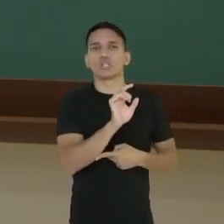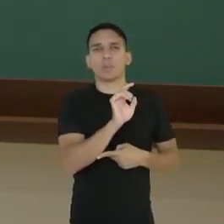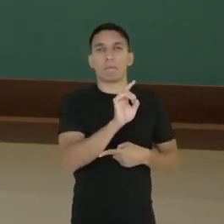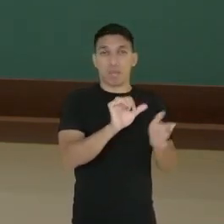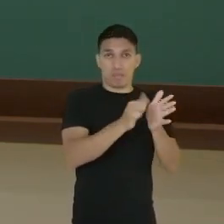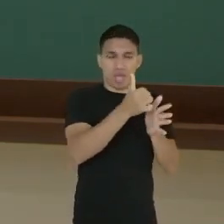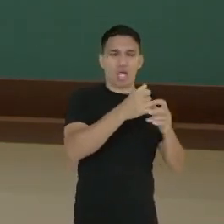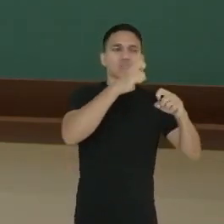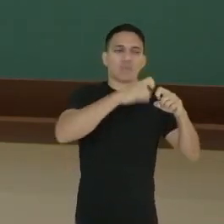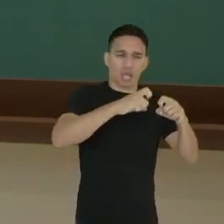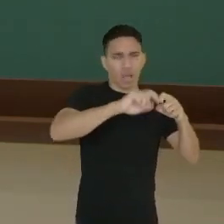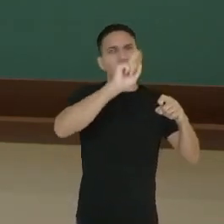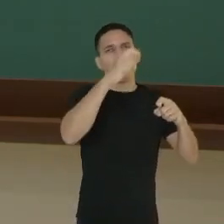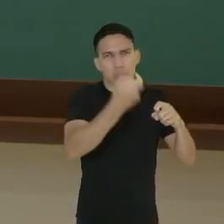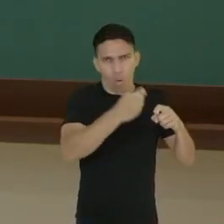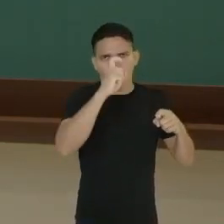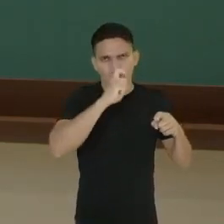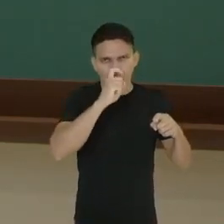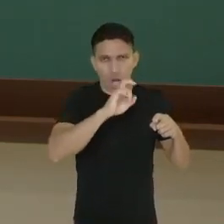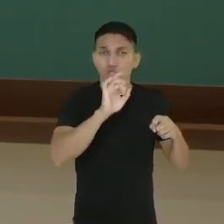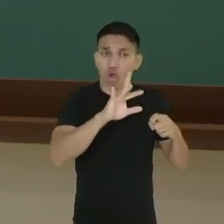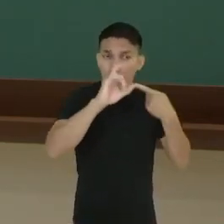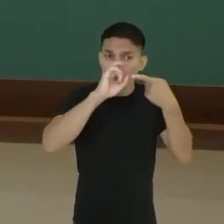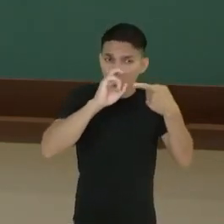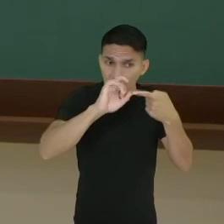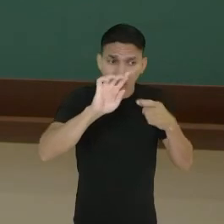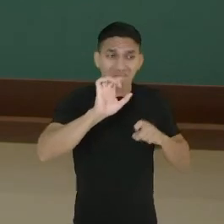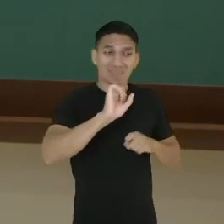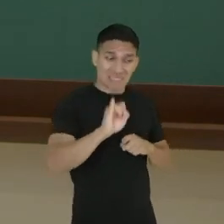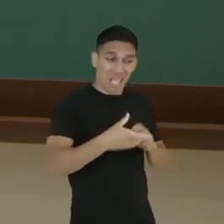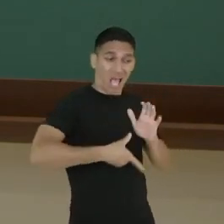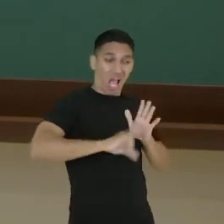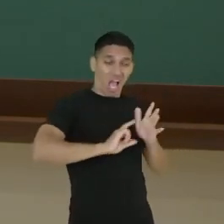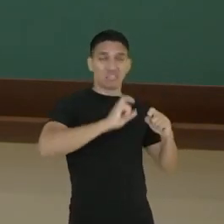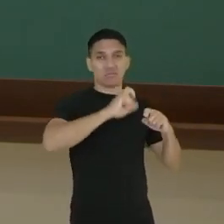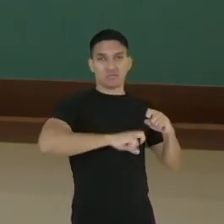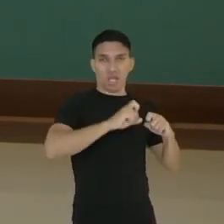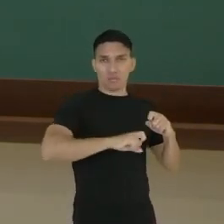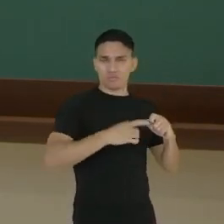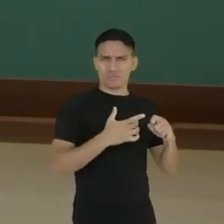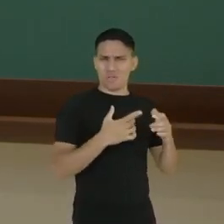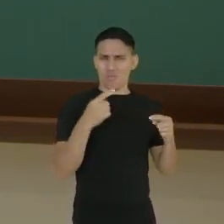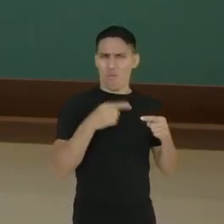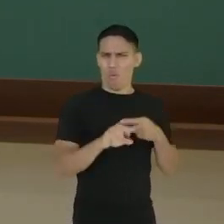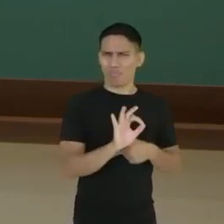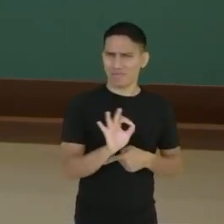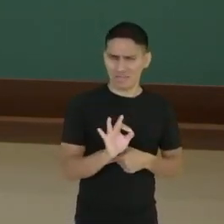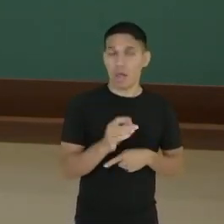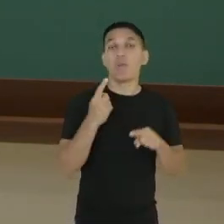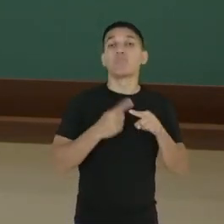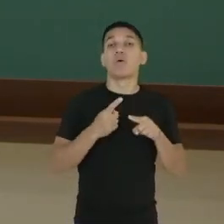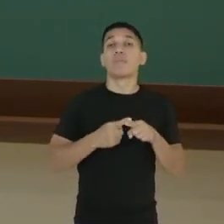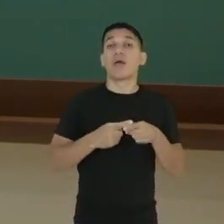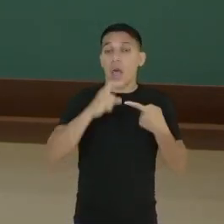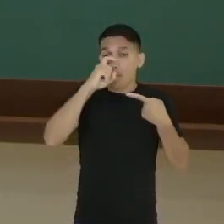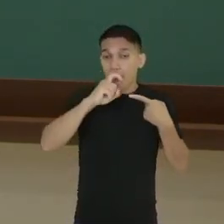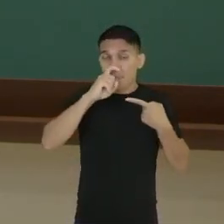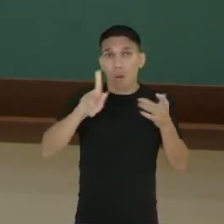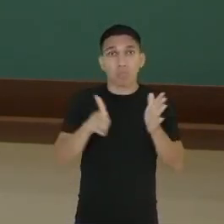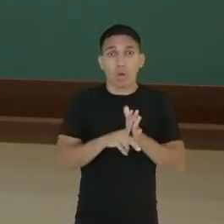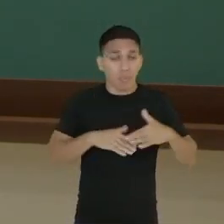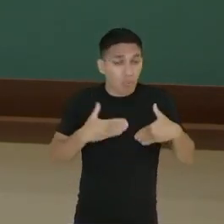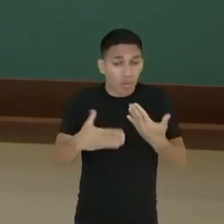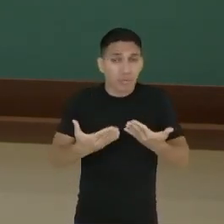depois da primeira relação sexual, isso também não existe, porque a menstruação é um processo hormonal,